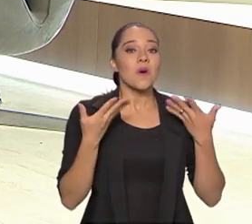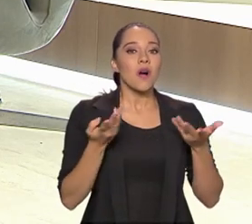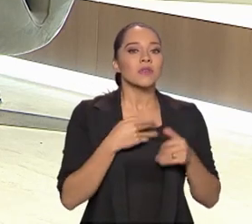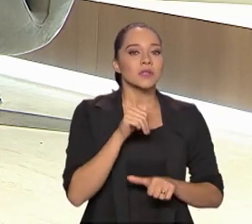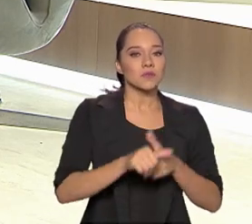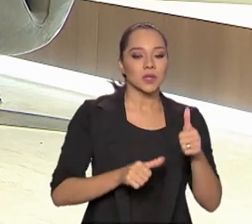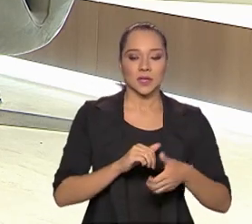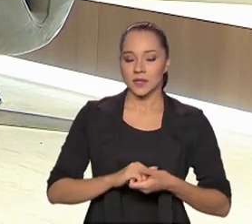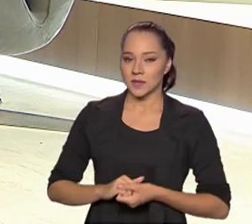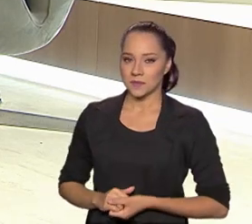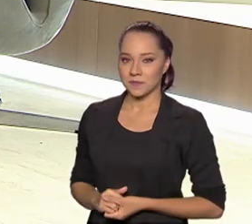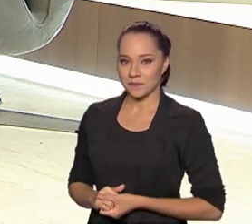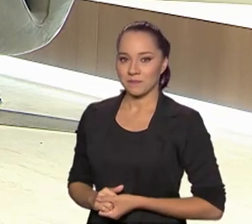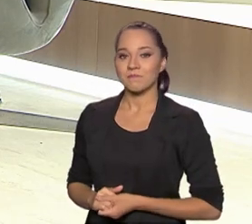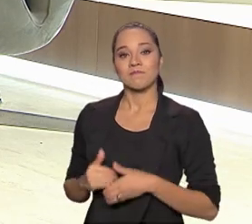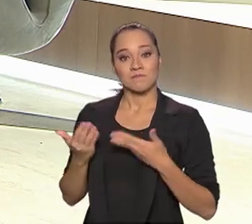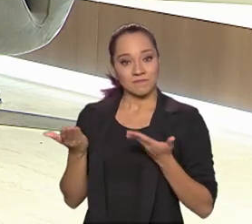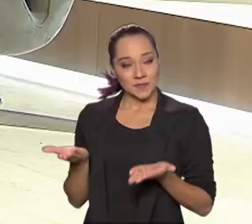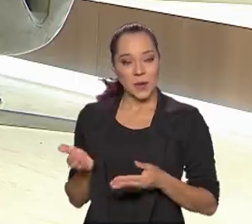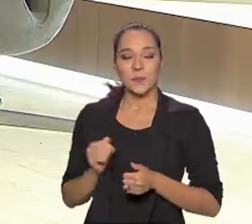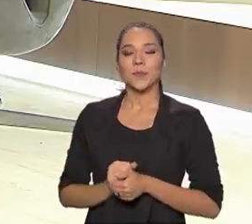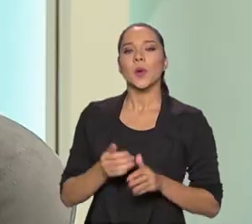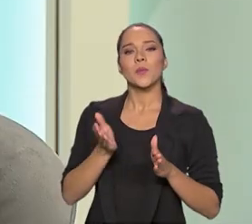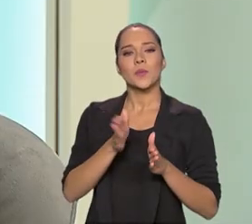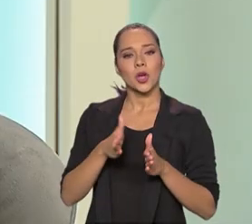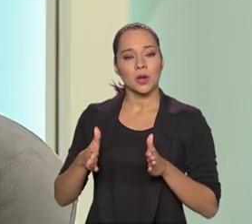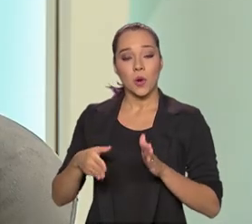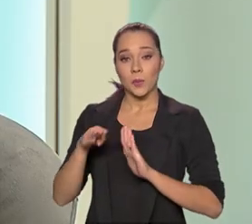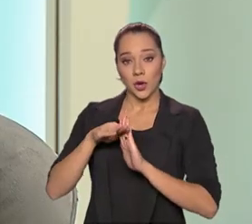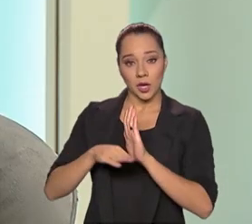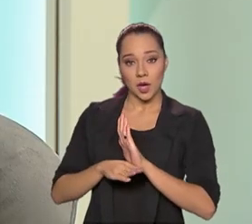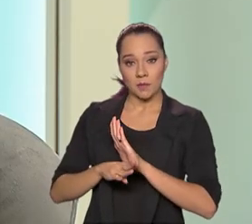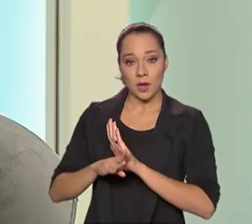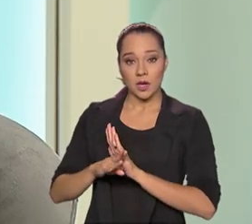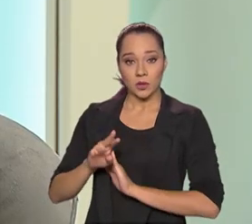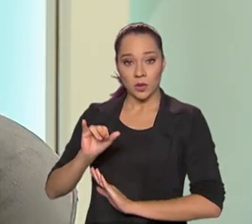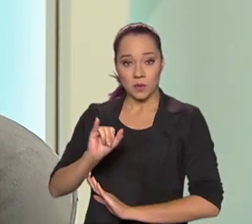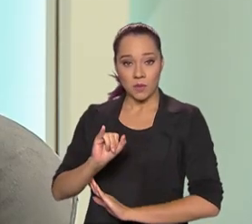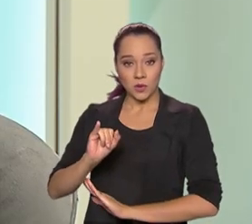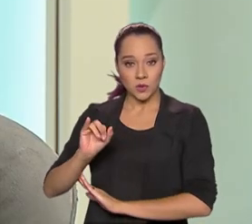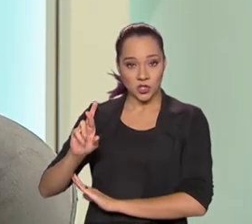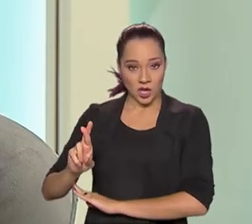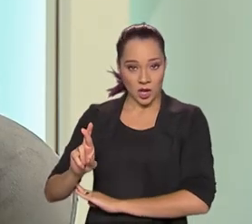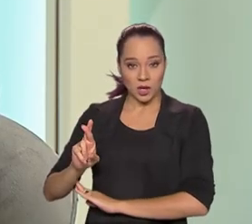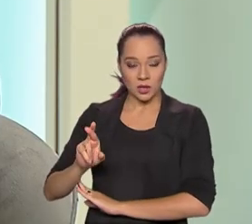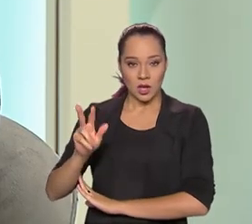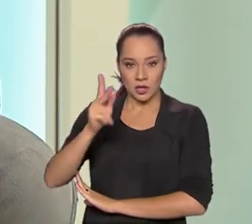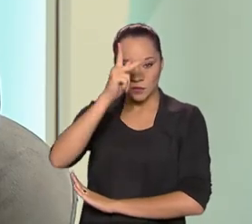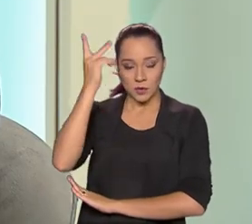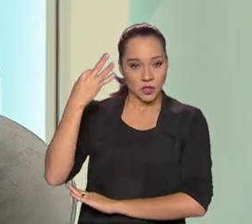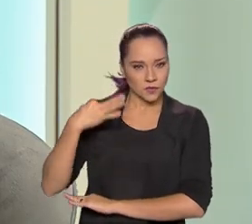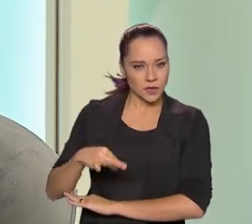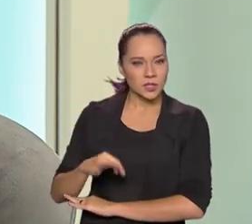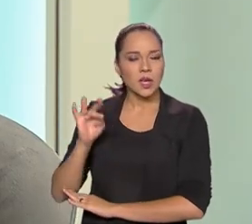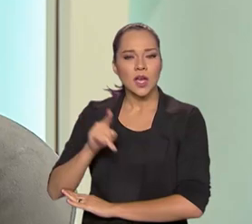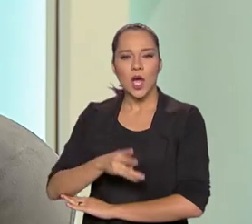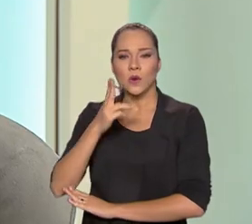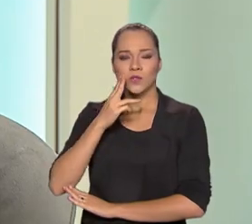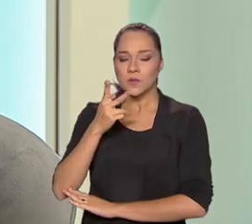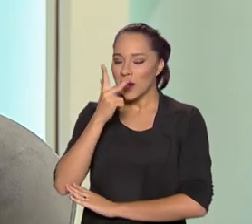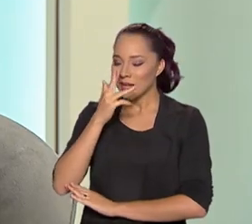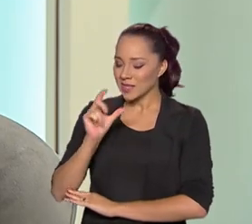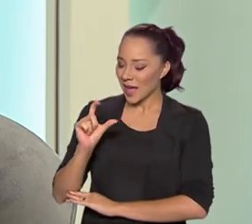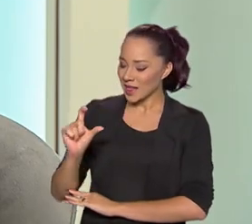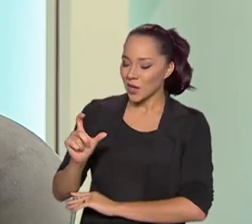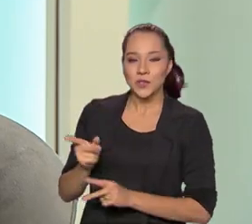essas mudanças. De fato, o programa do imposto de renda das pessoas físicas é uma espécie de cartão de